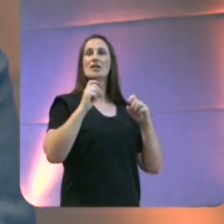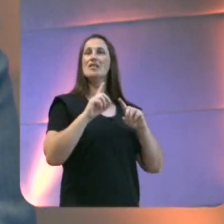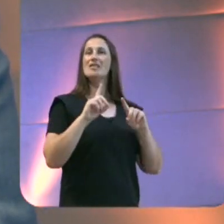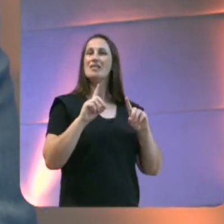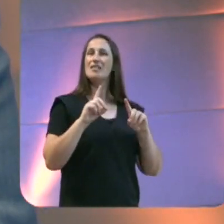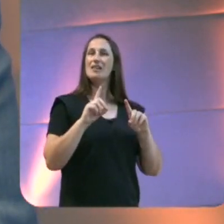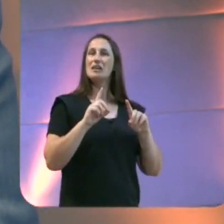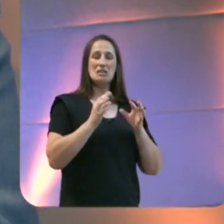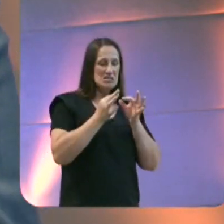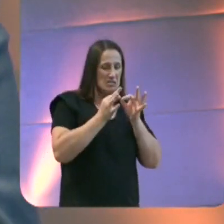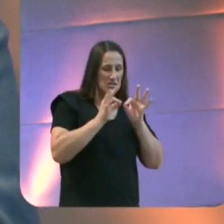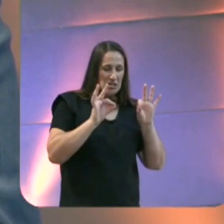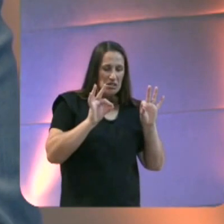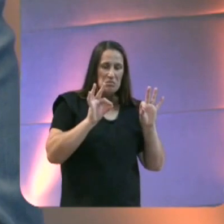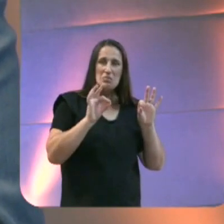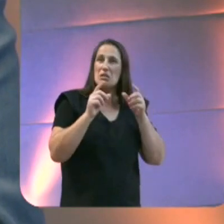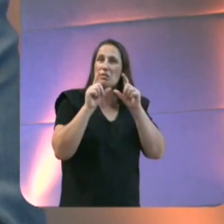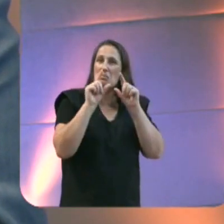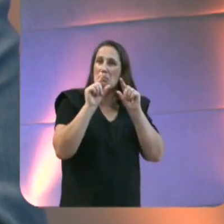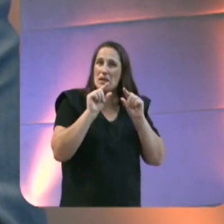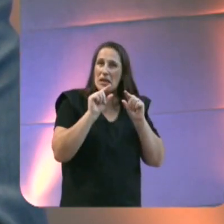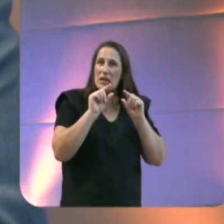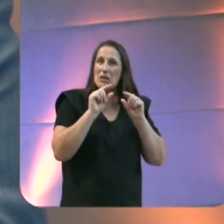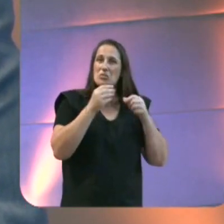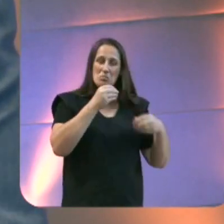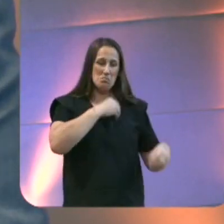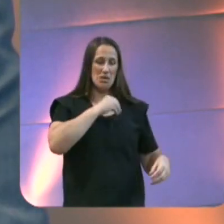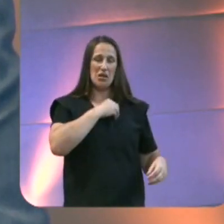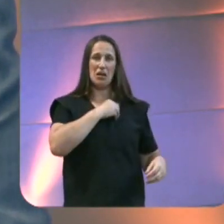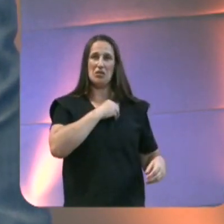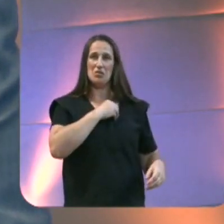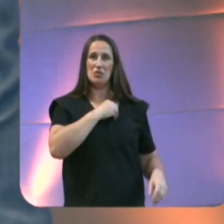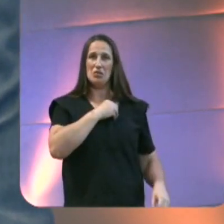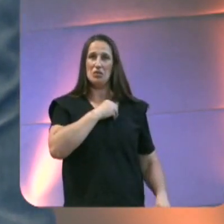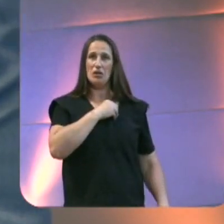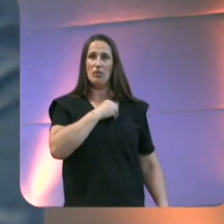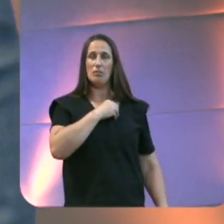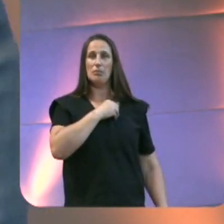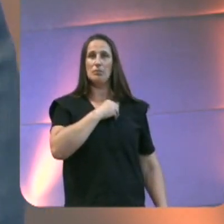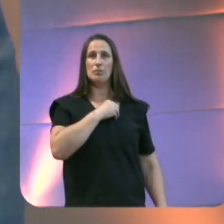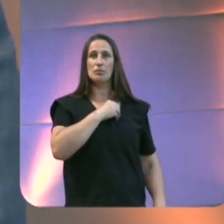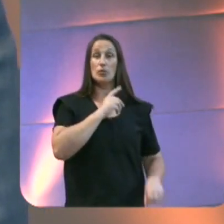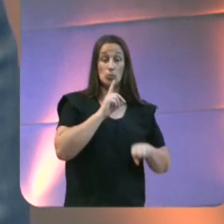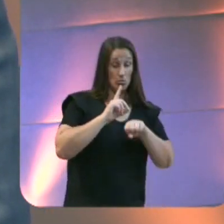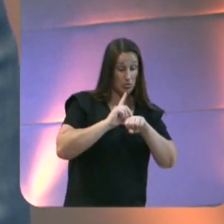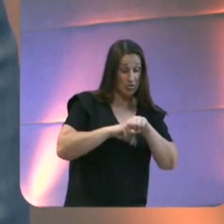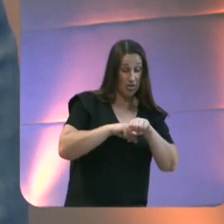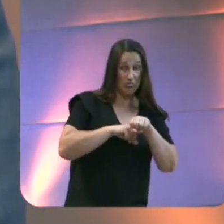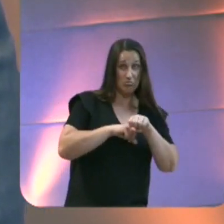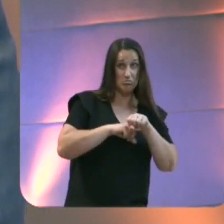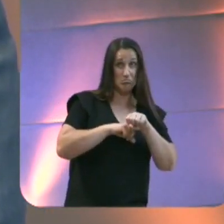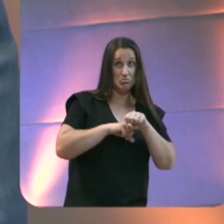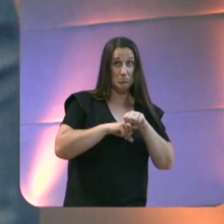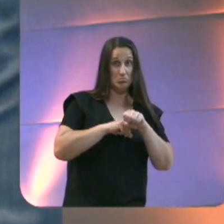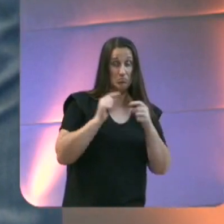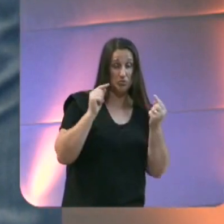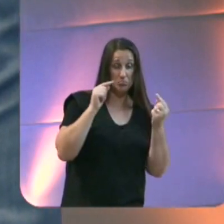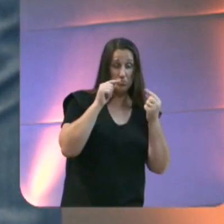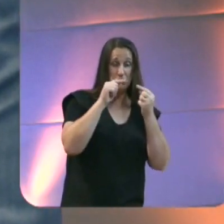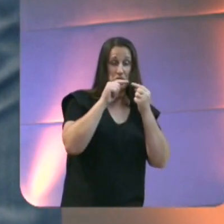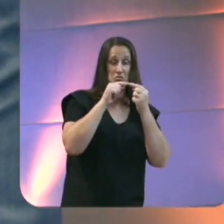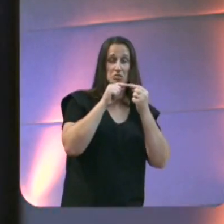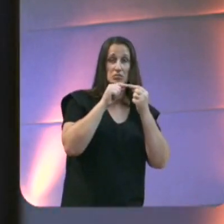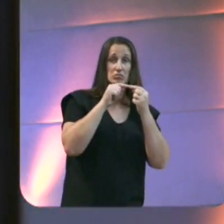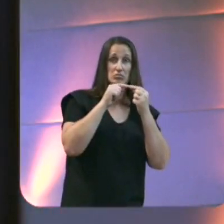entulha com coisas que às vezes só nos consomem. O tempo, os